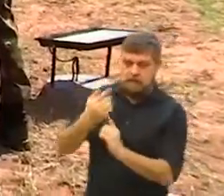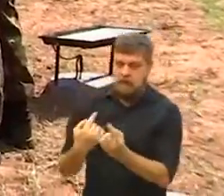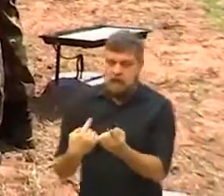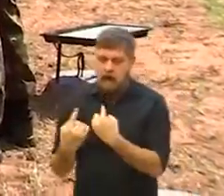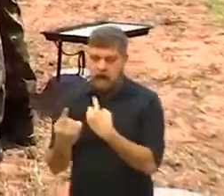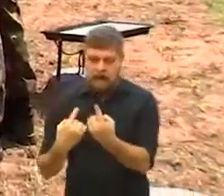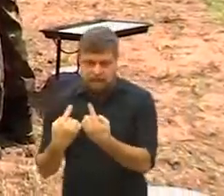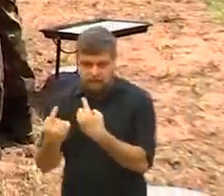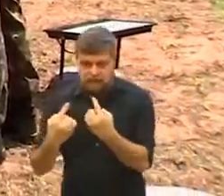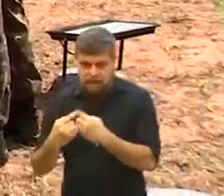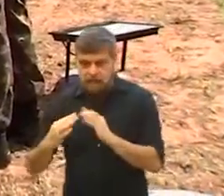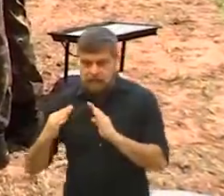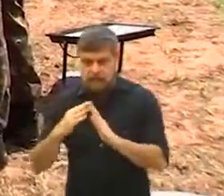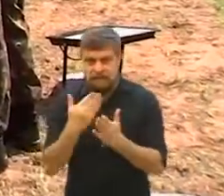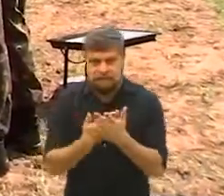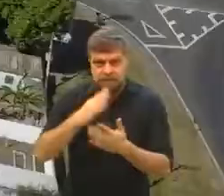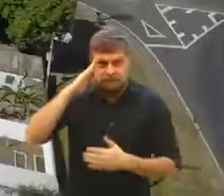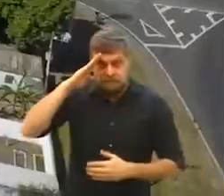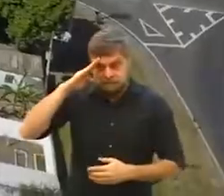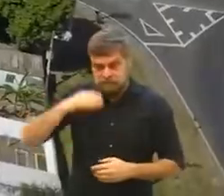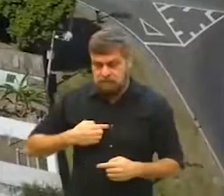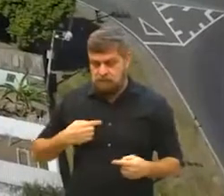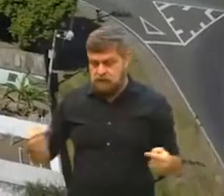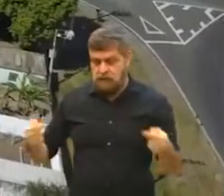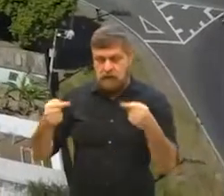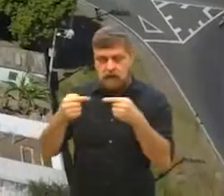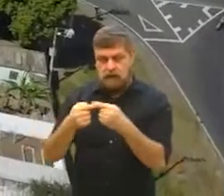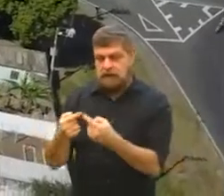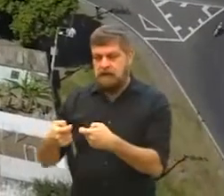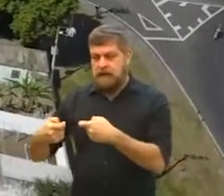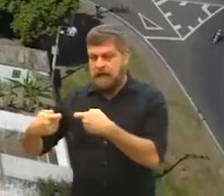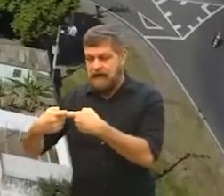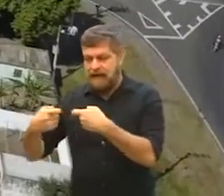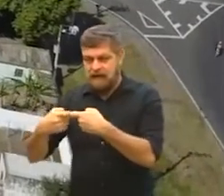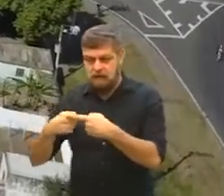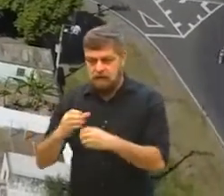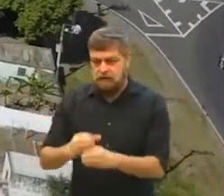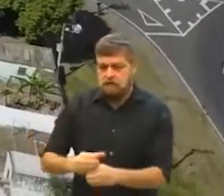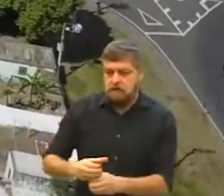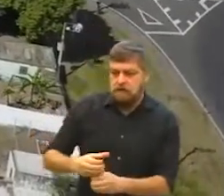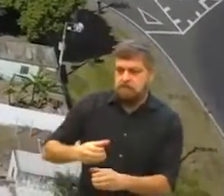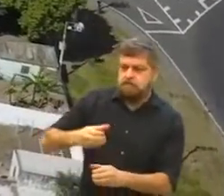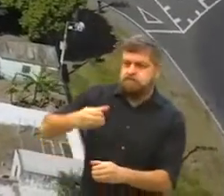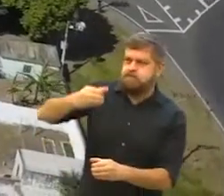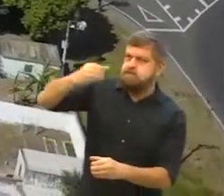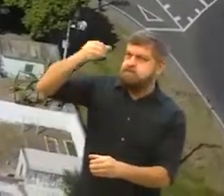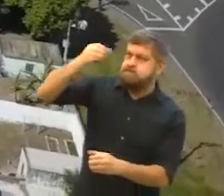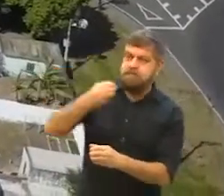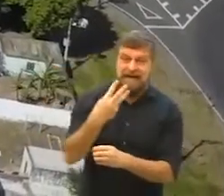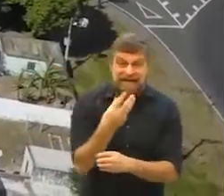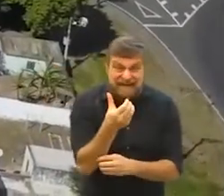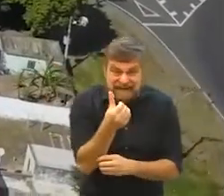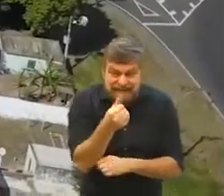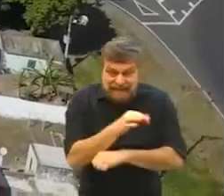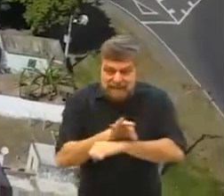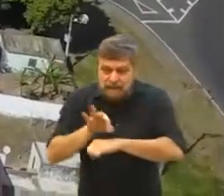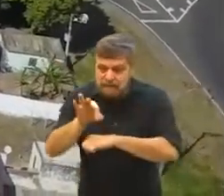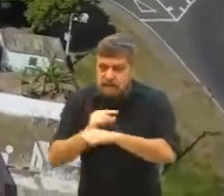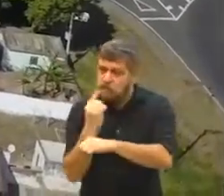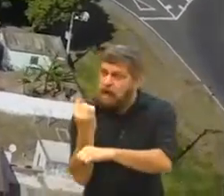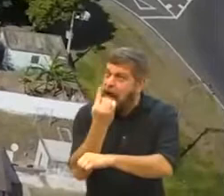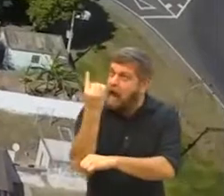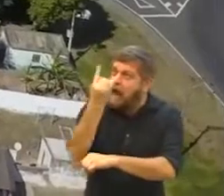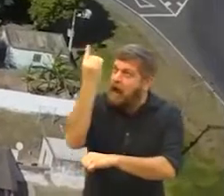instalado no trecho da Avenida Soldado passarinho que liga a rodovia Anhanguera o mastro tem 36 m de